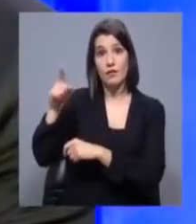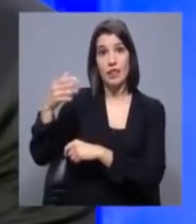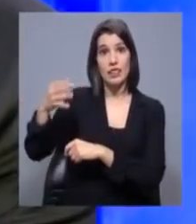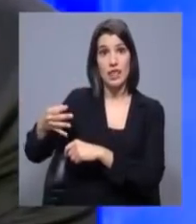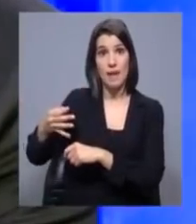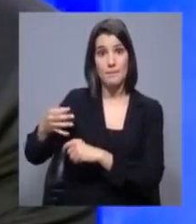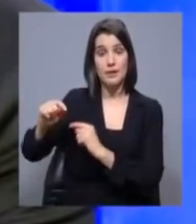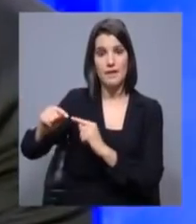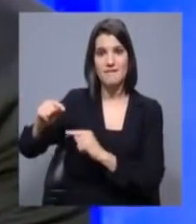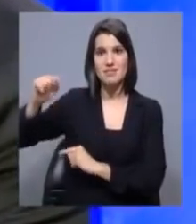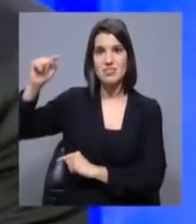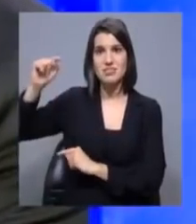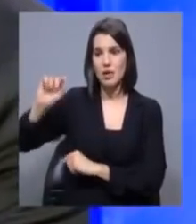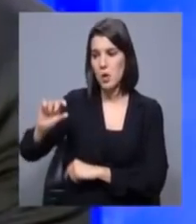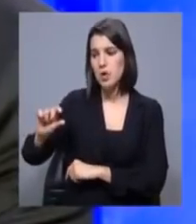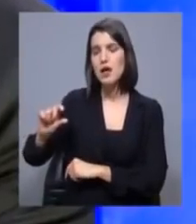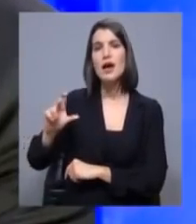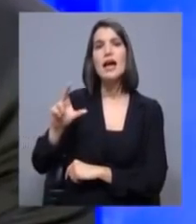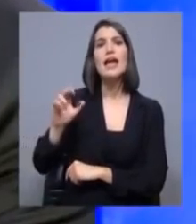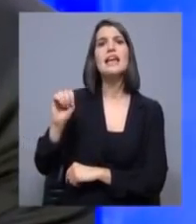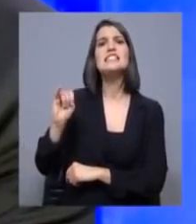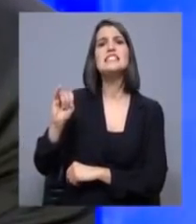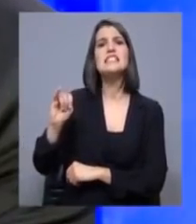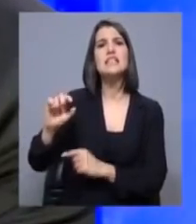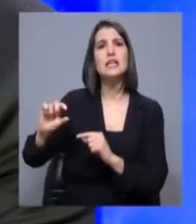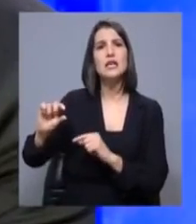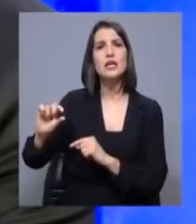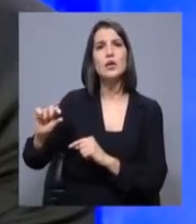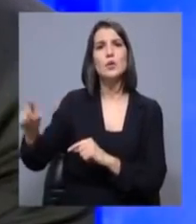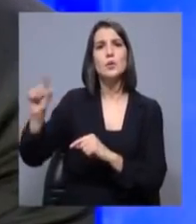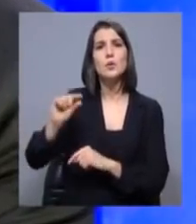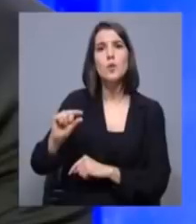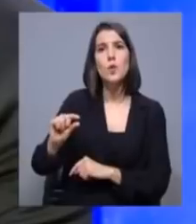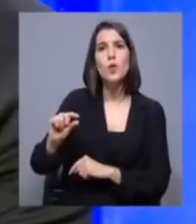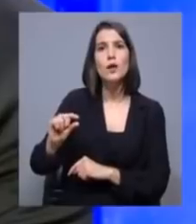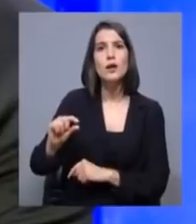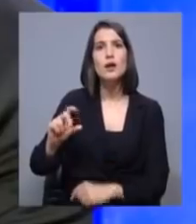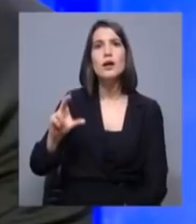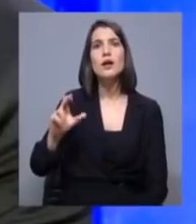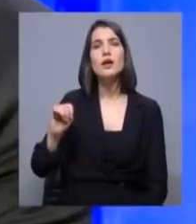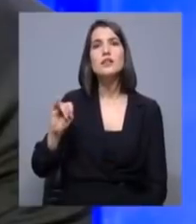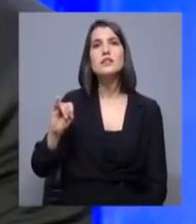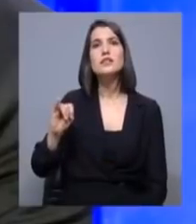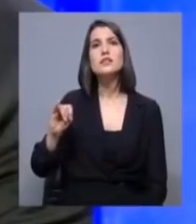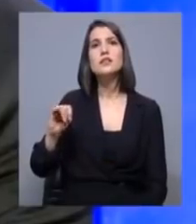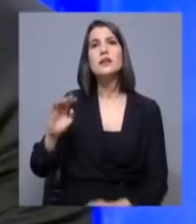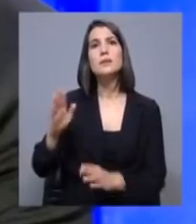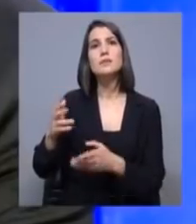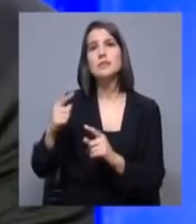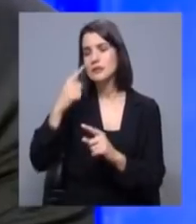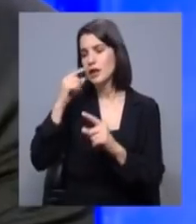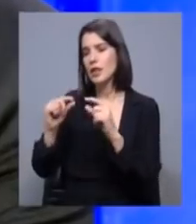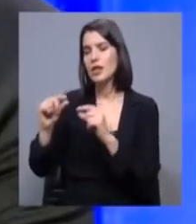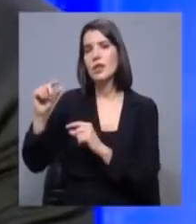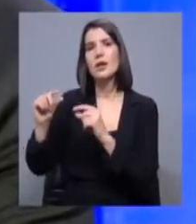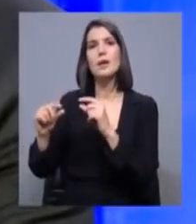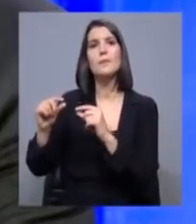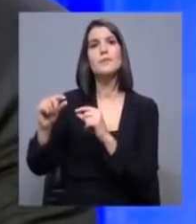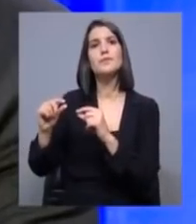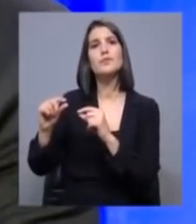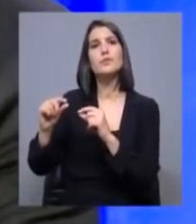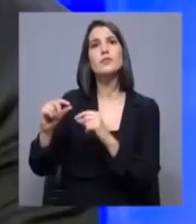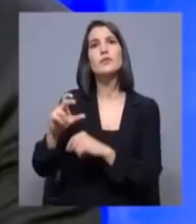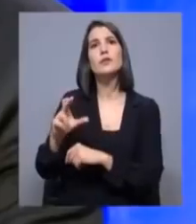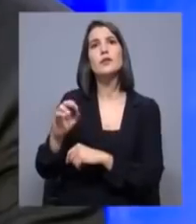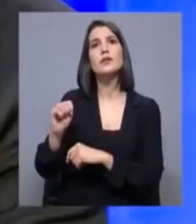tapa com essa coisa grande esta coisa o exitoso e esta é o assim como é que vai fazer não tem contra